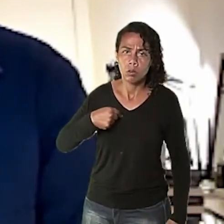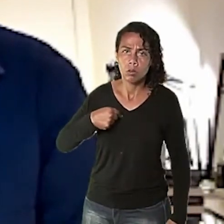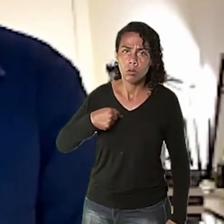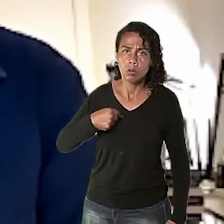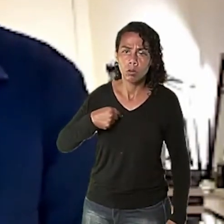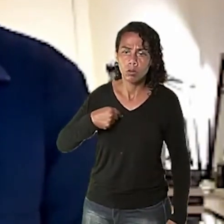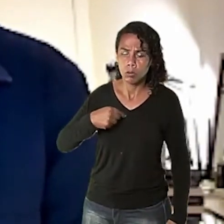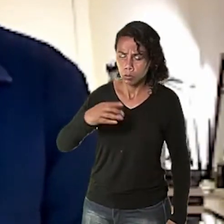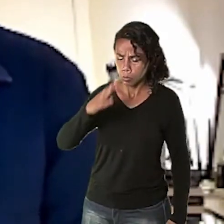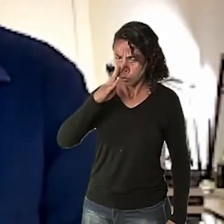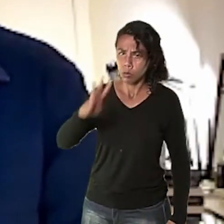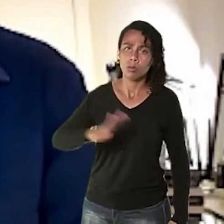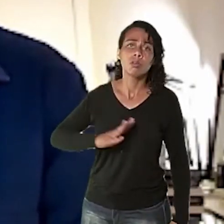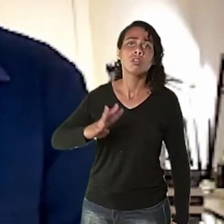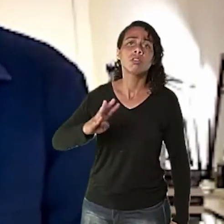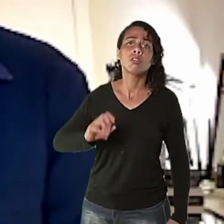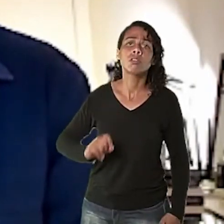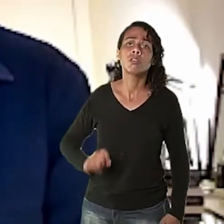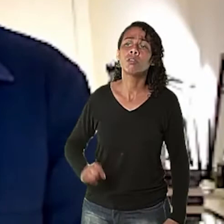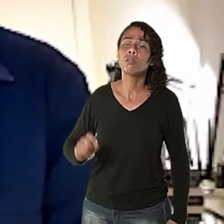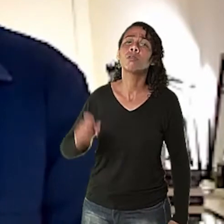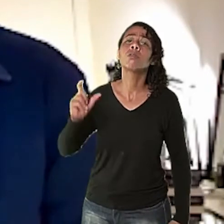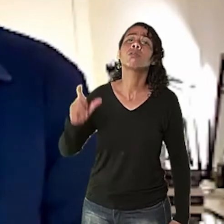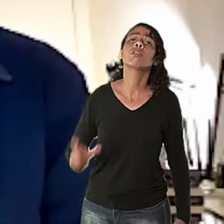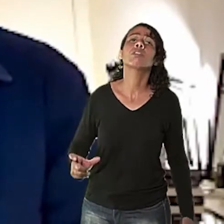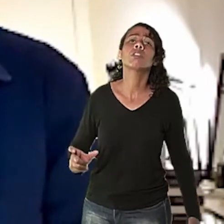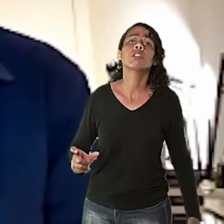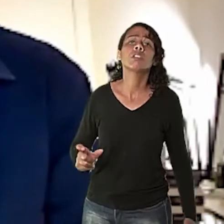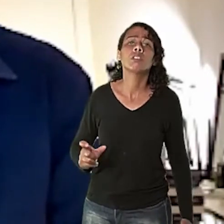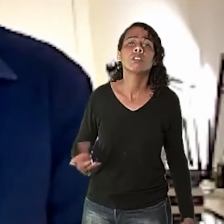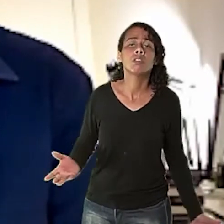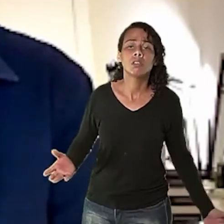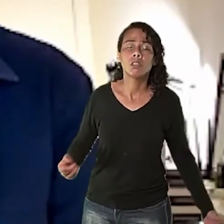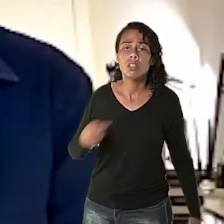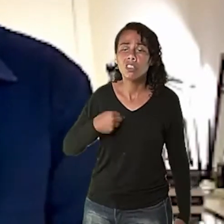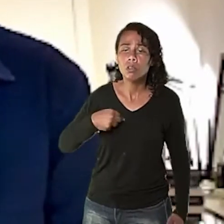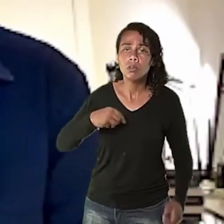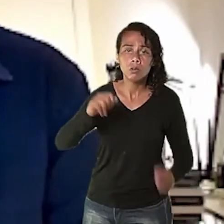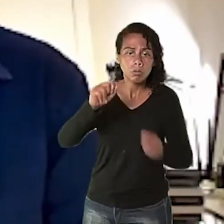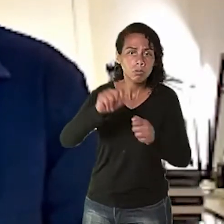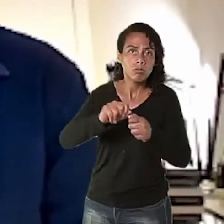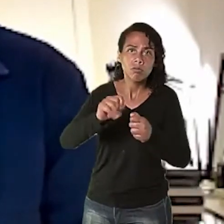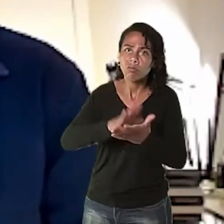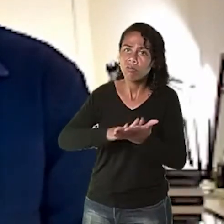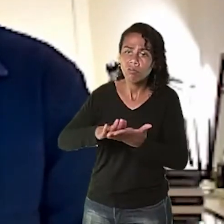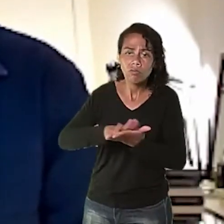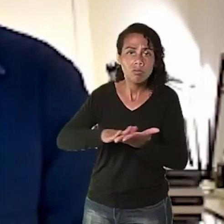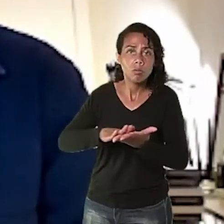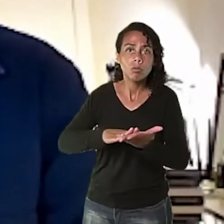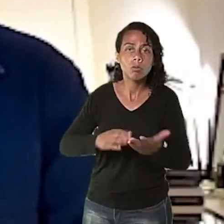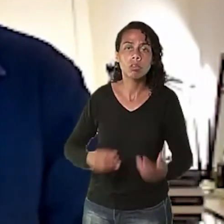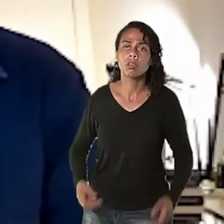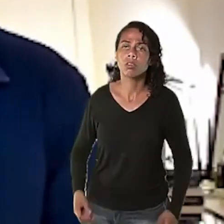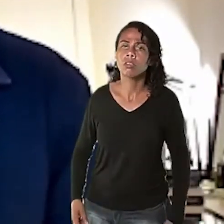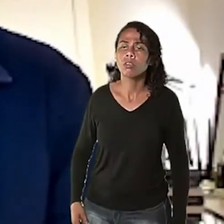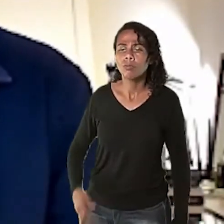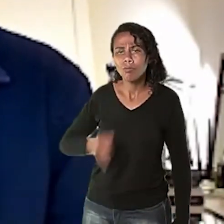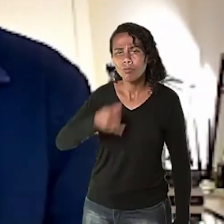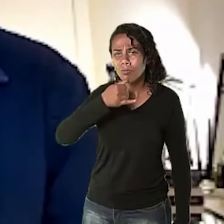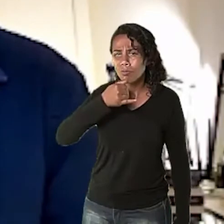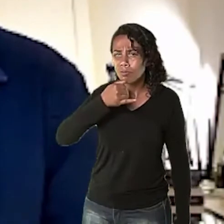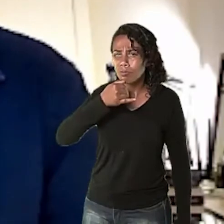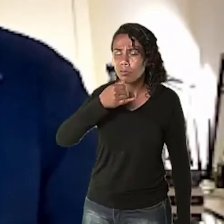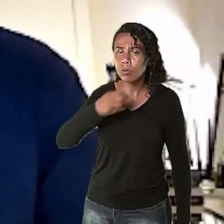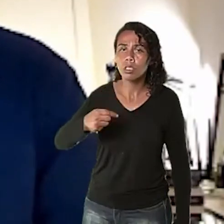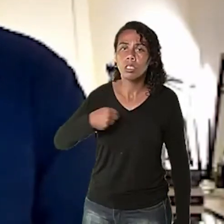ódio, né? Eu atualizei, parafraseei, satirizei uma metáfora iluminista.